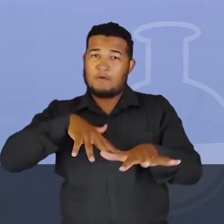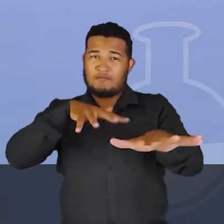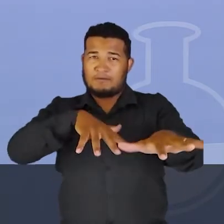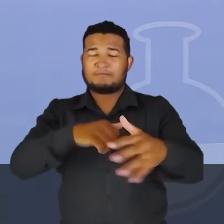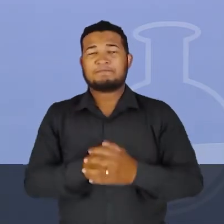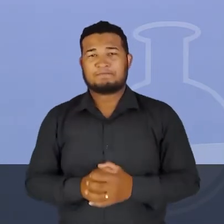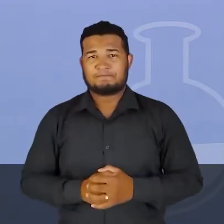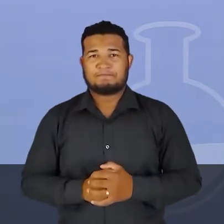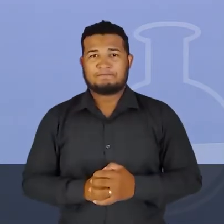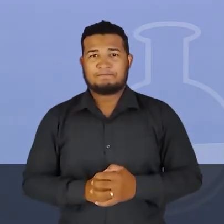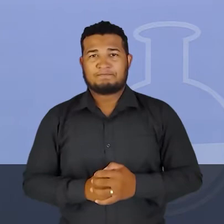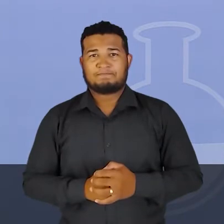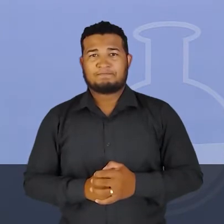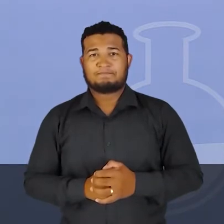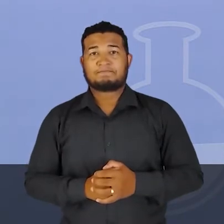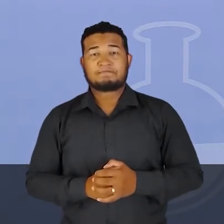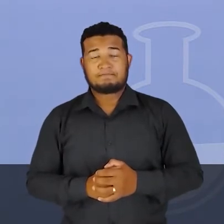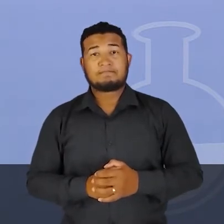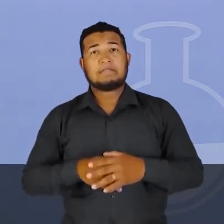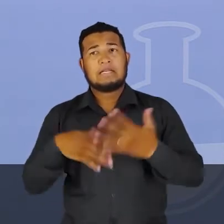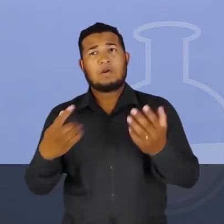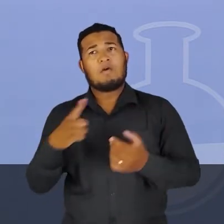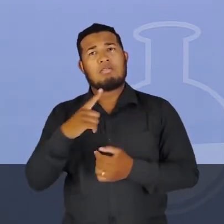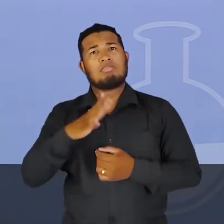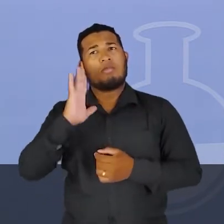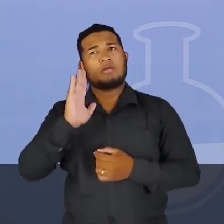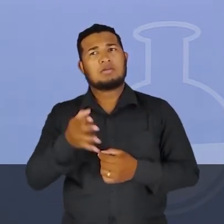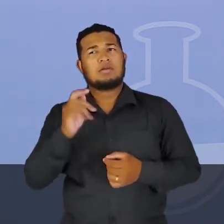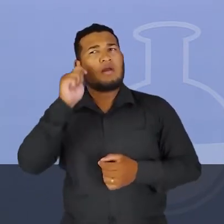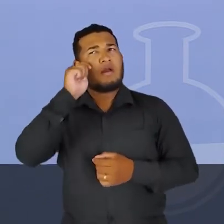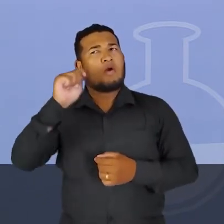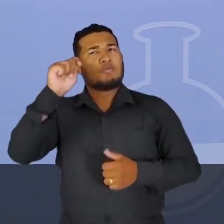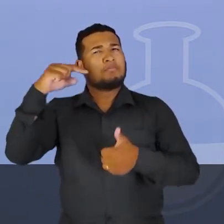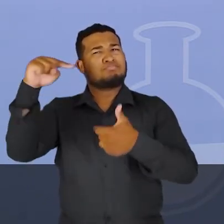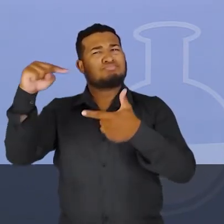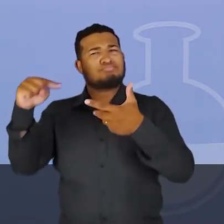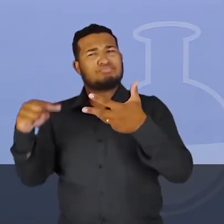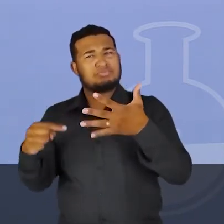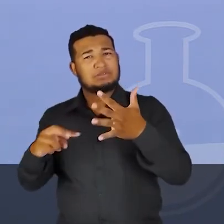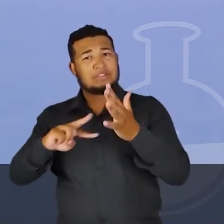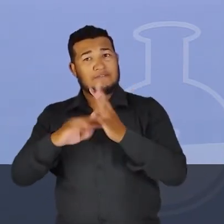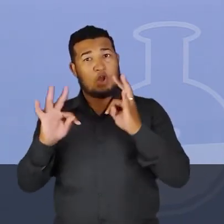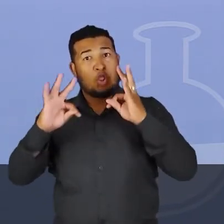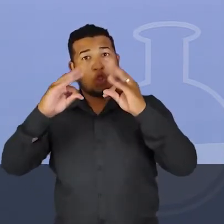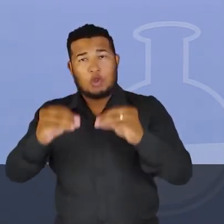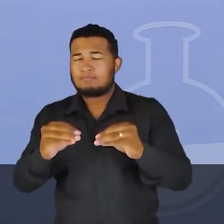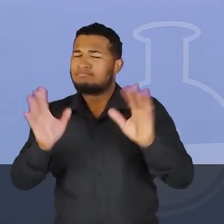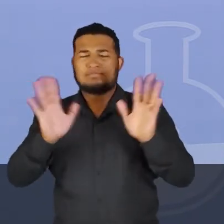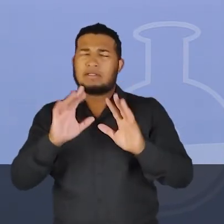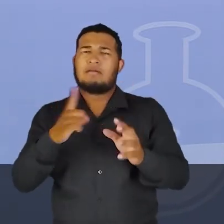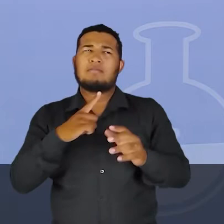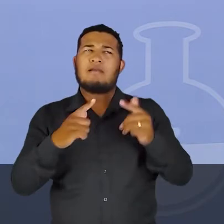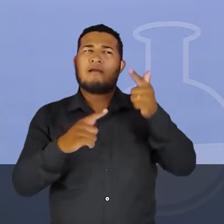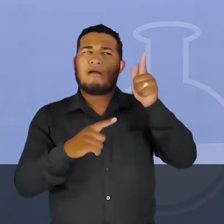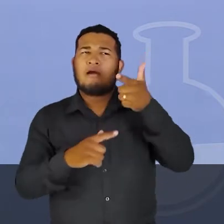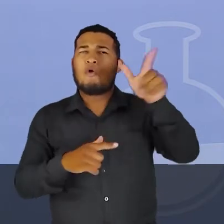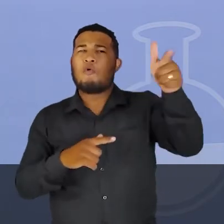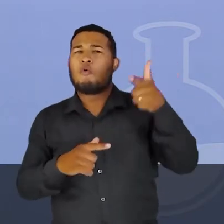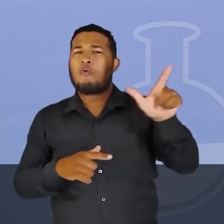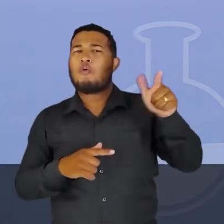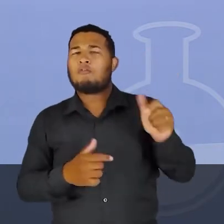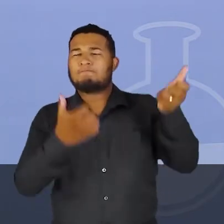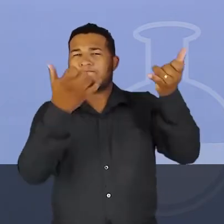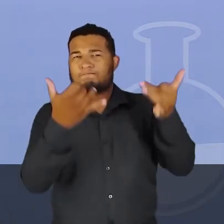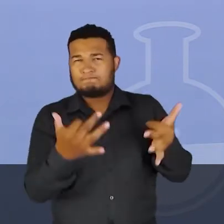né? Então, a gente tem uma série de autores, eu não falei de todos, tem outros autores que falam, né, dos movimentos